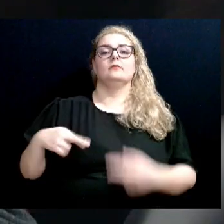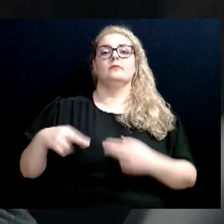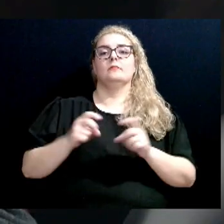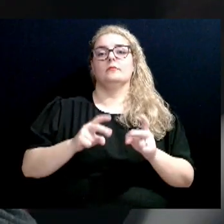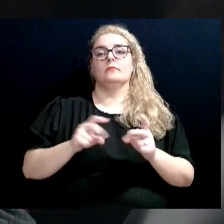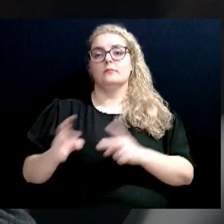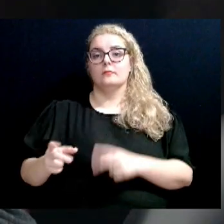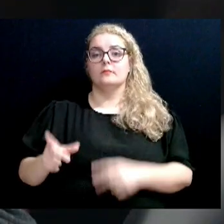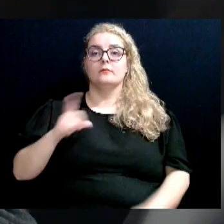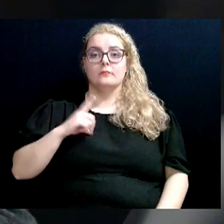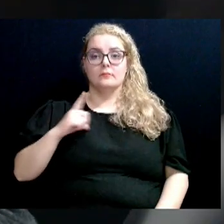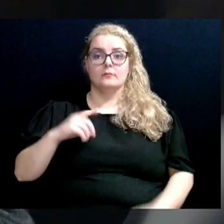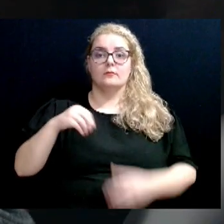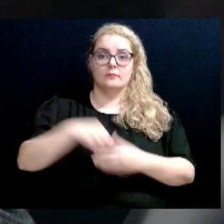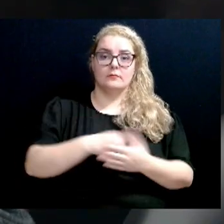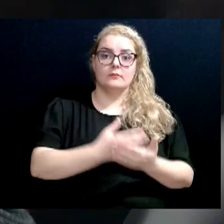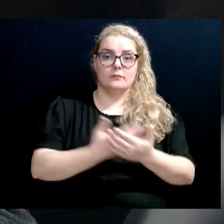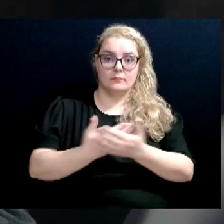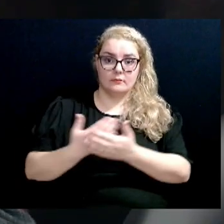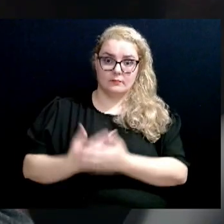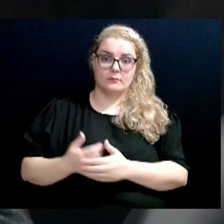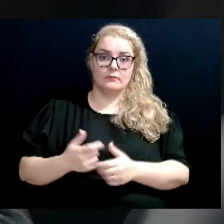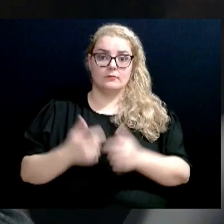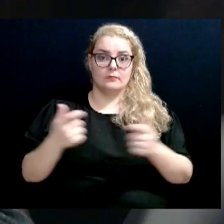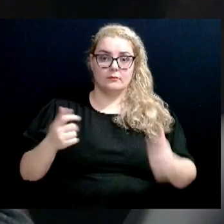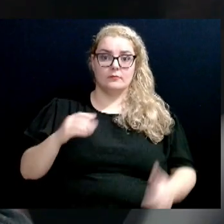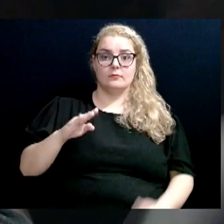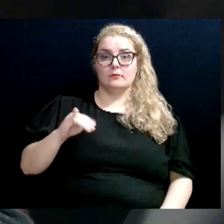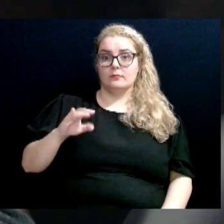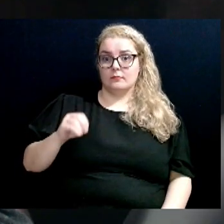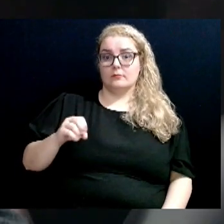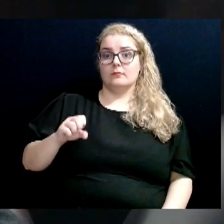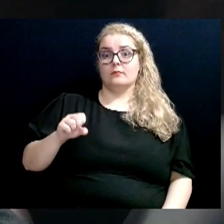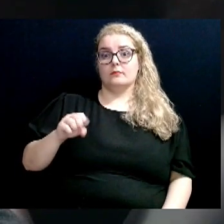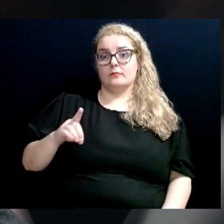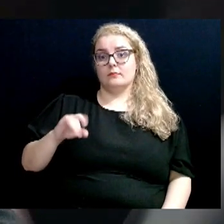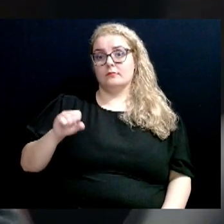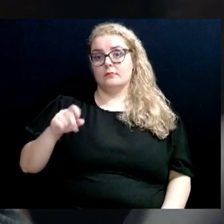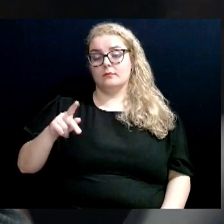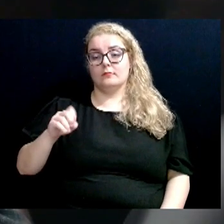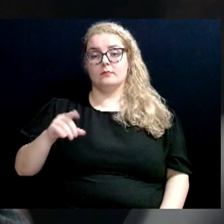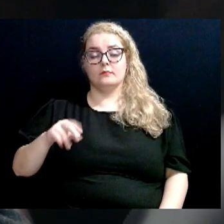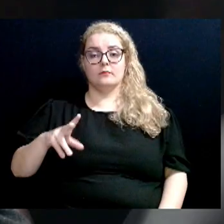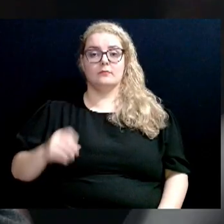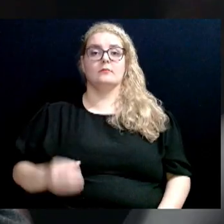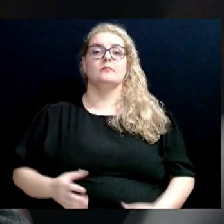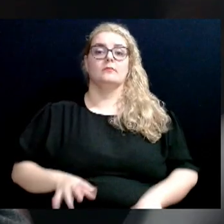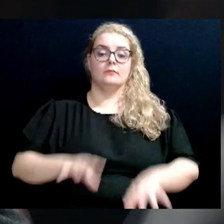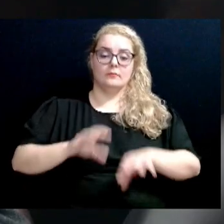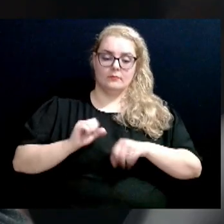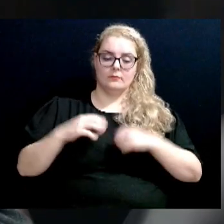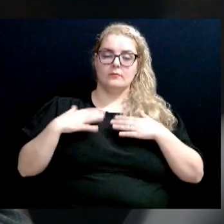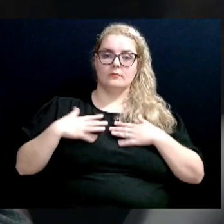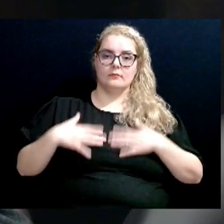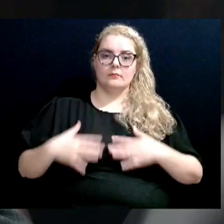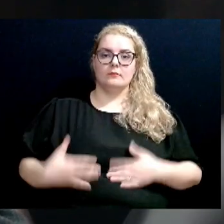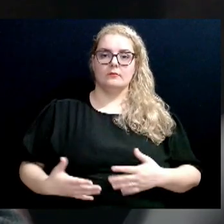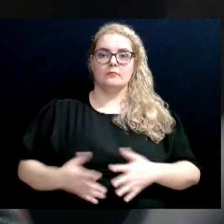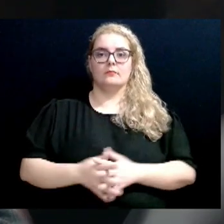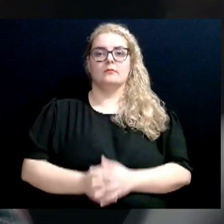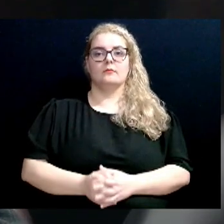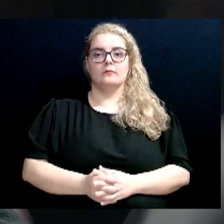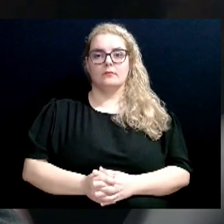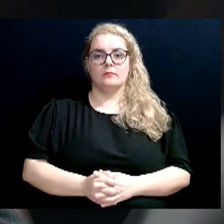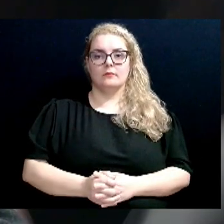estudo mostrando maior biodisponibilidade, ou seja, maior absorção para o seu organismo de forma médio e